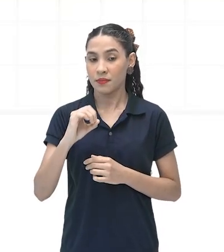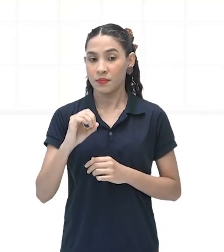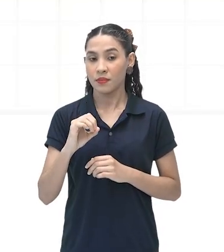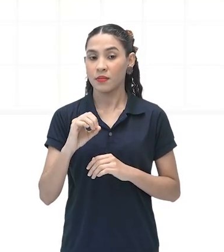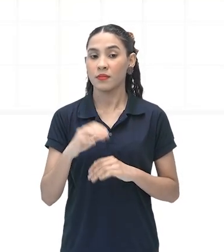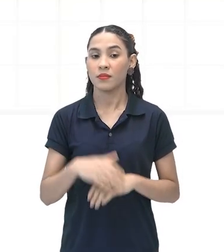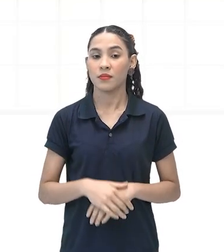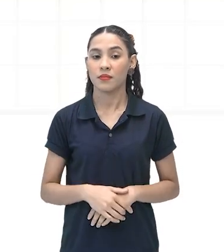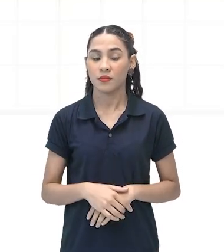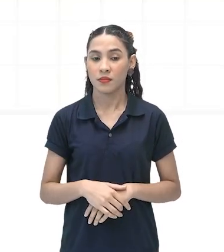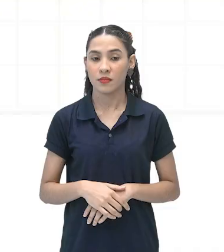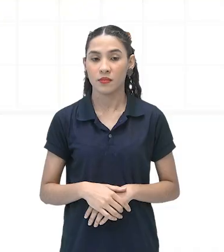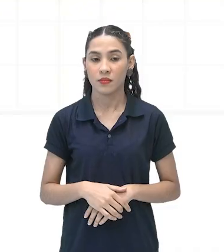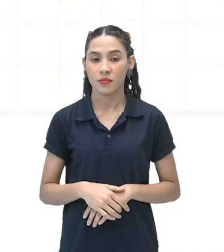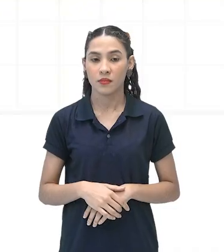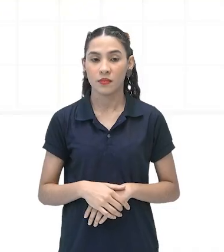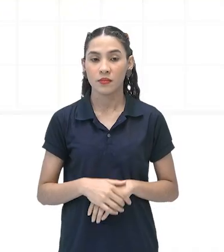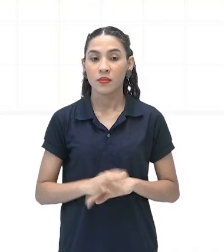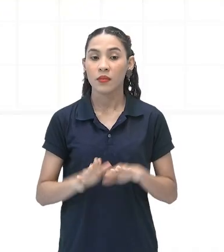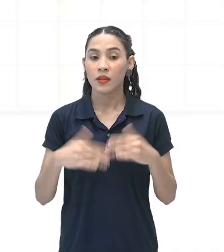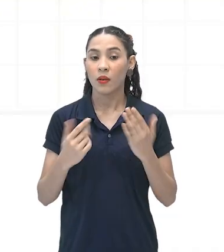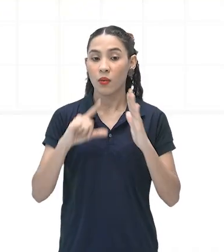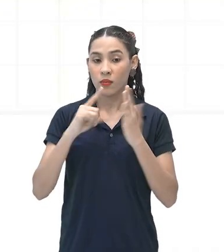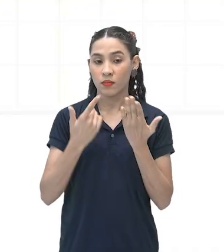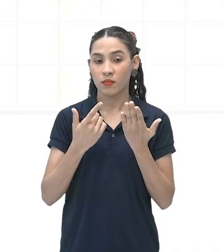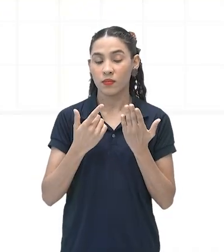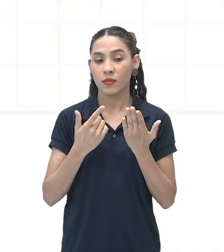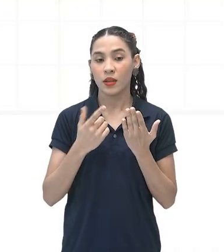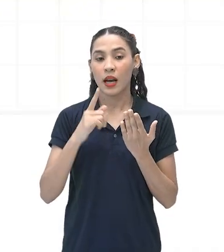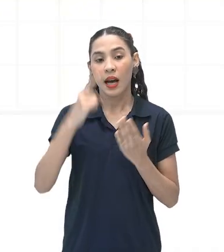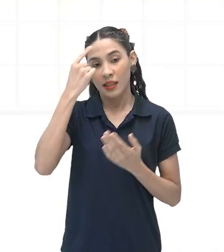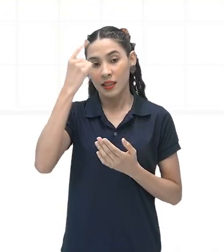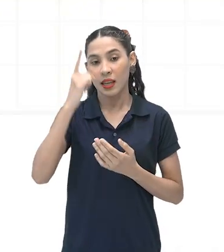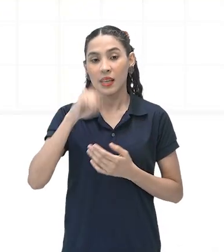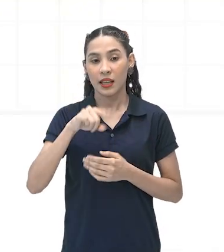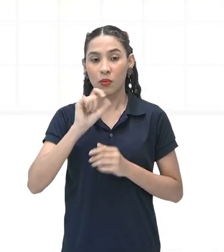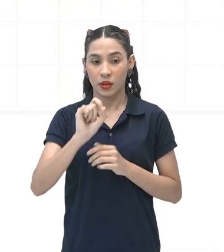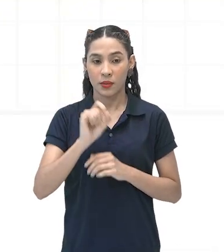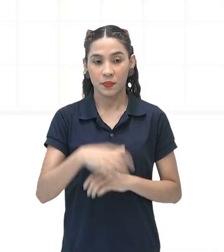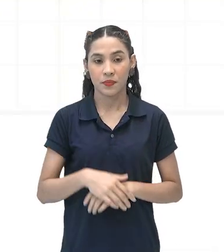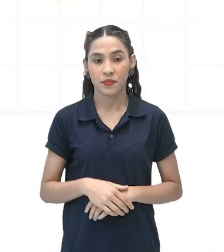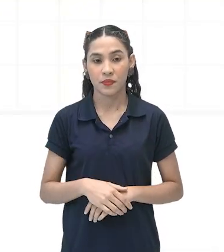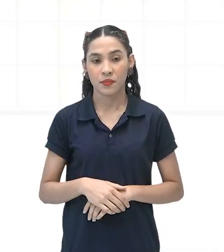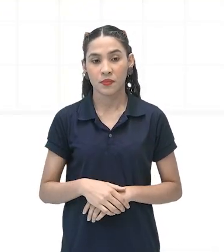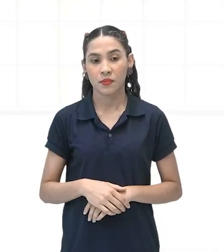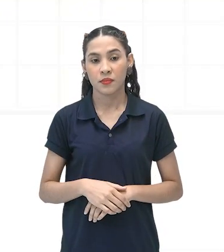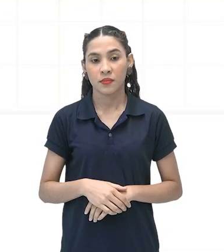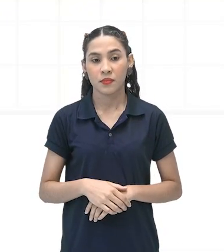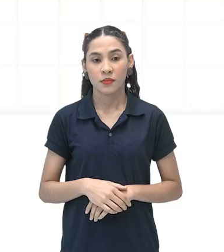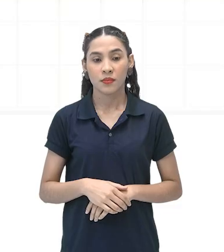100. Vamos lá, ó. A lógica do Janiel era o seguinte: